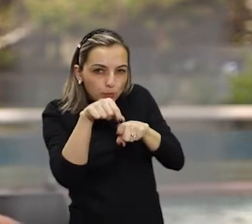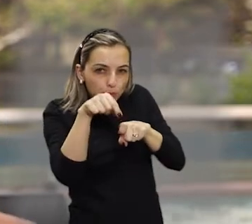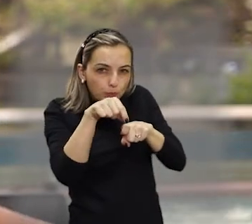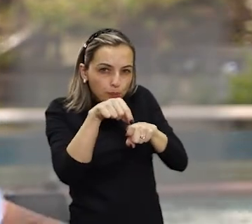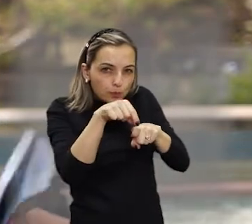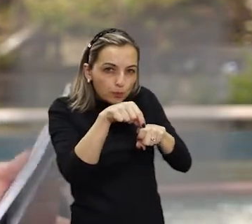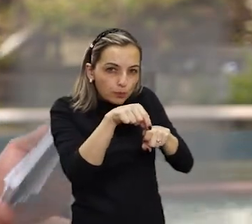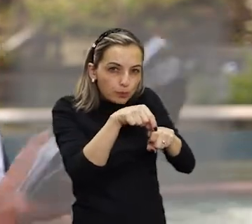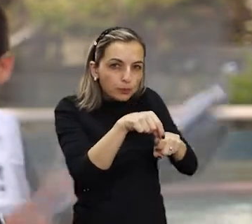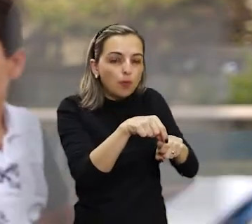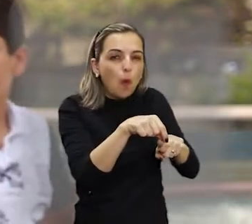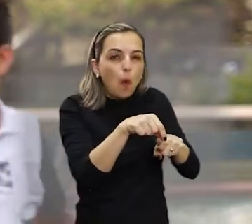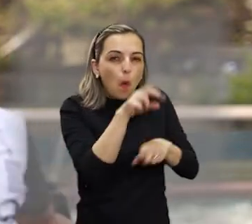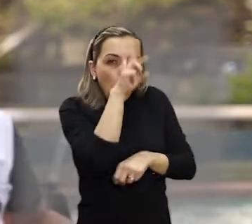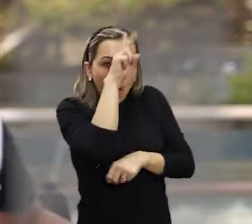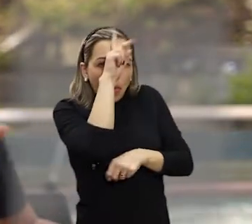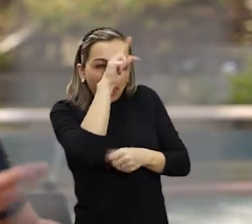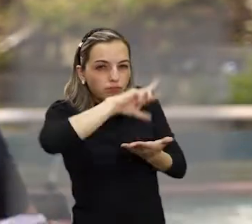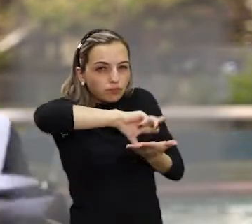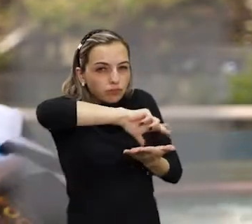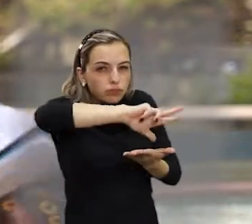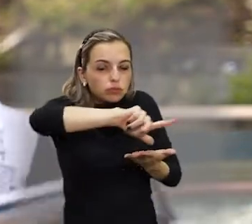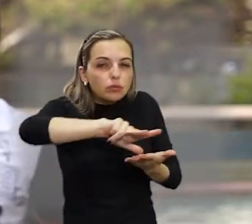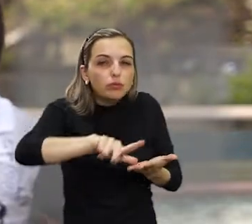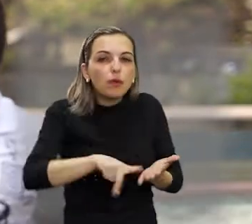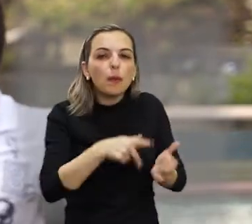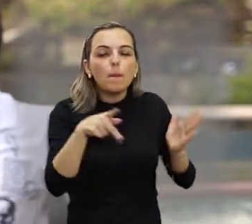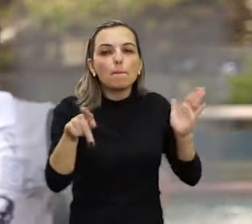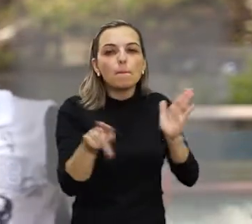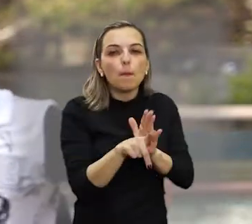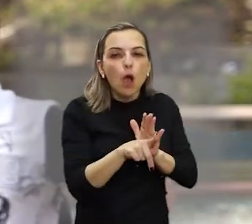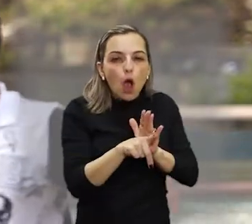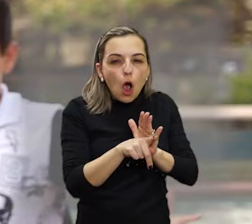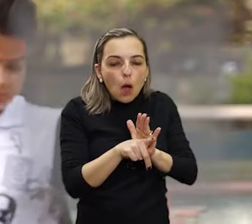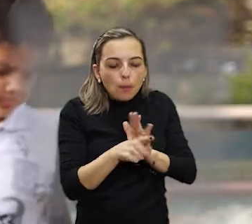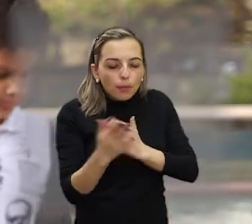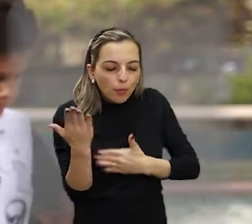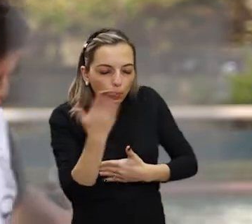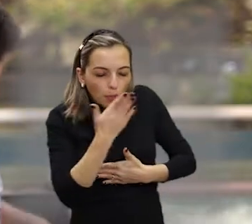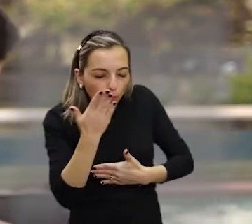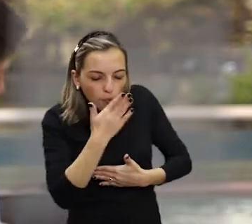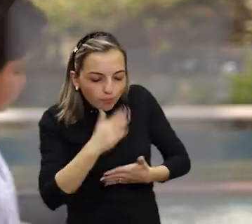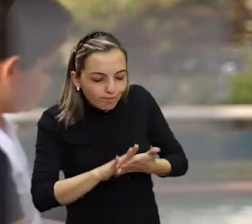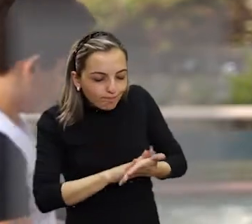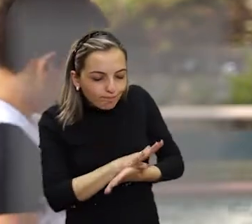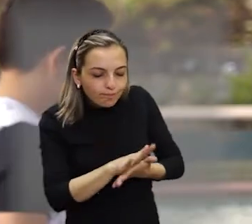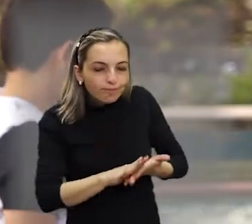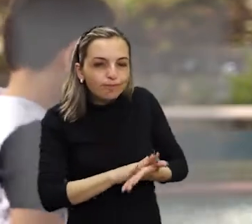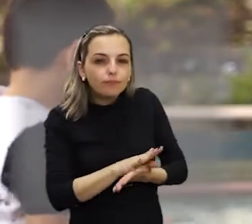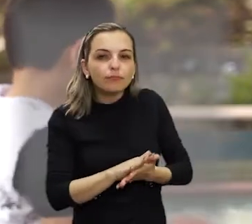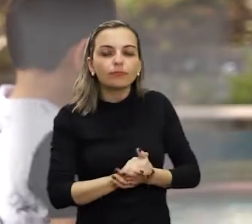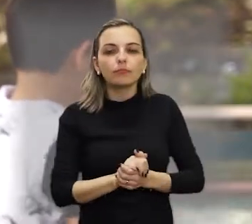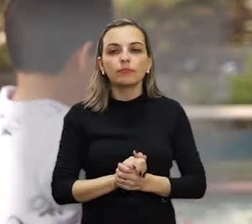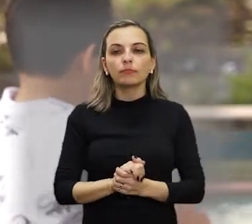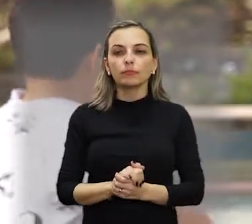responsáveis desde a fixação de oxigênio, decomposição dessa matéria orgânica, outros